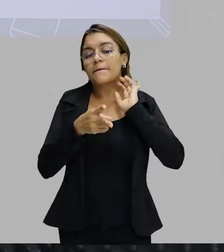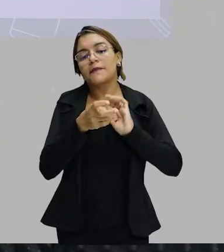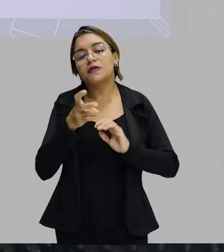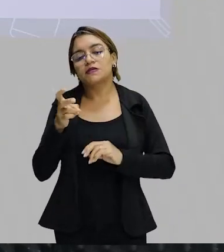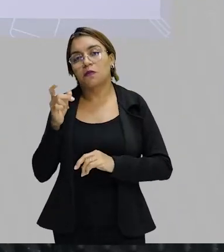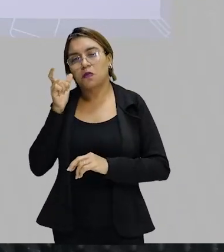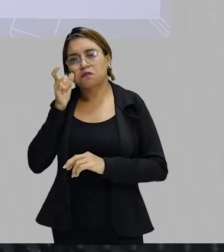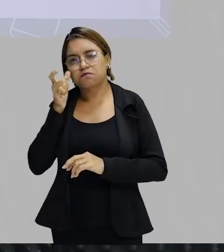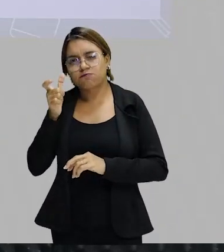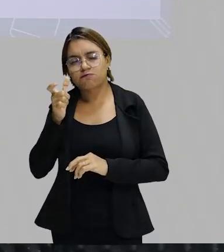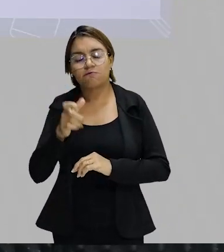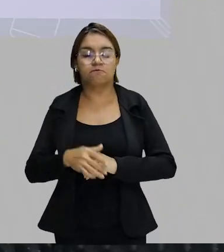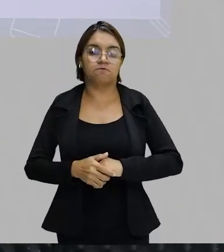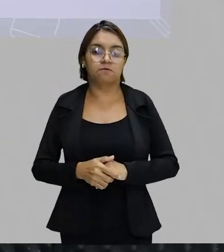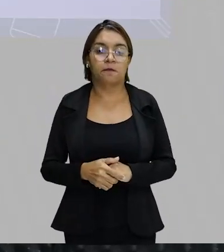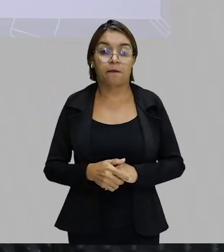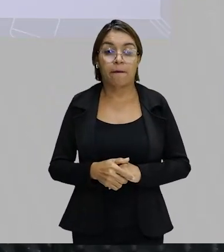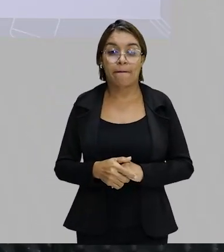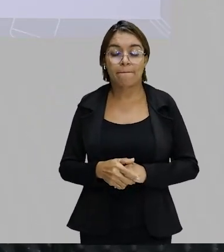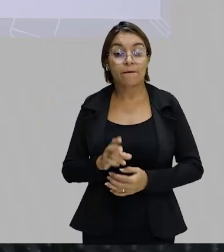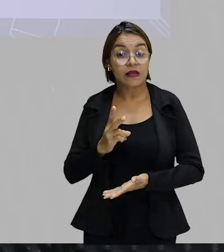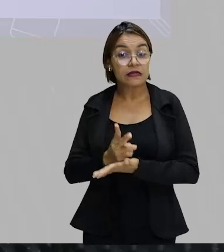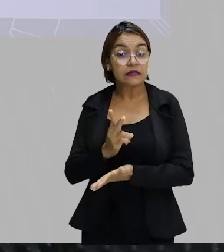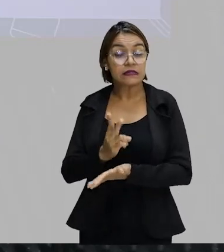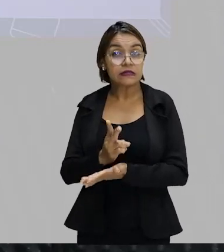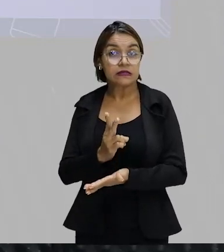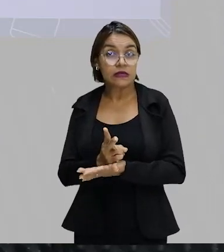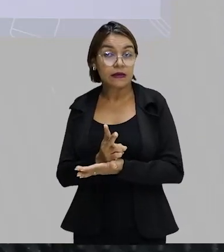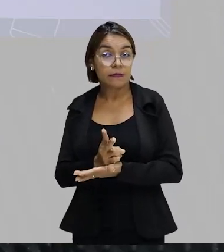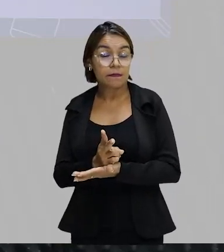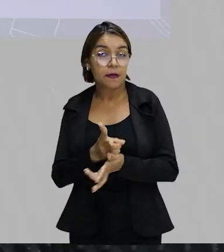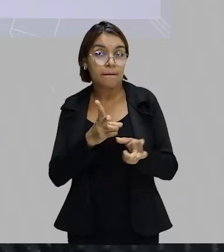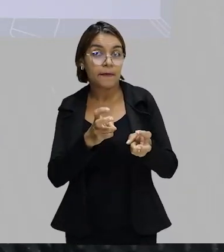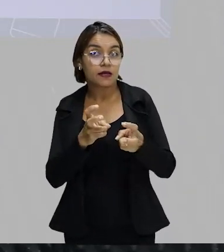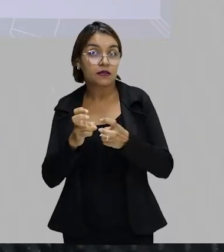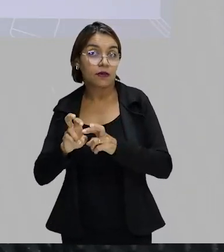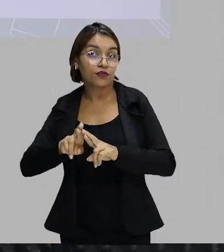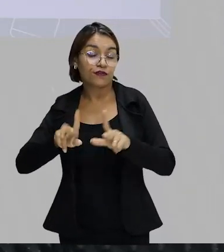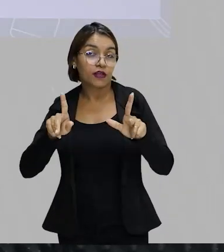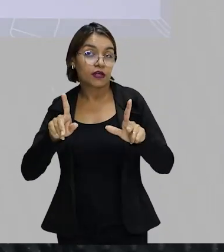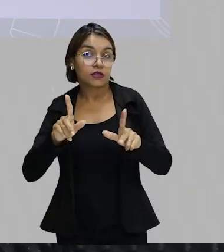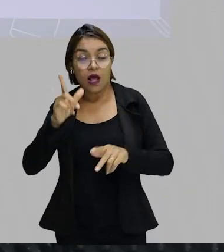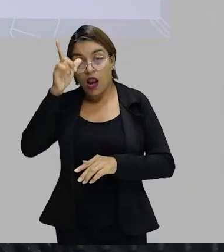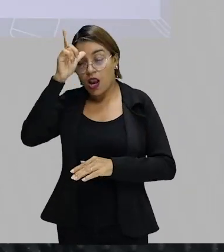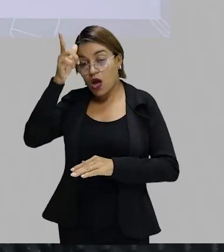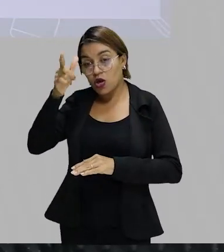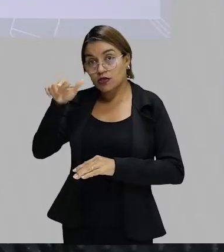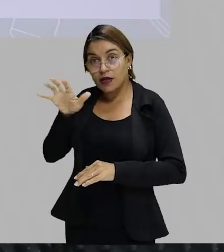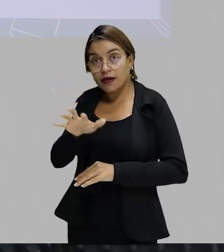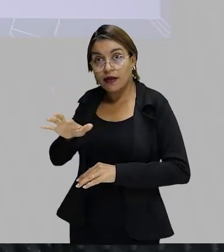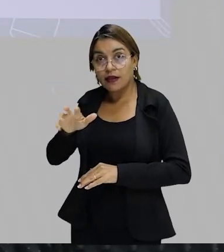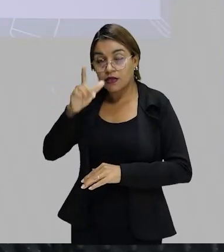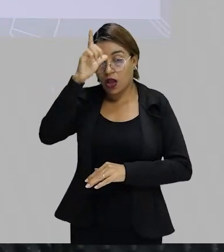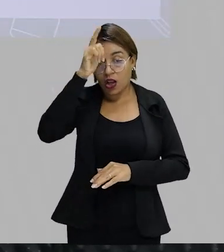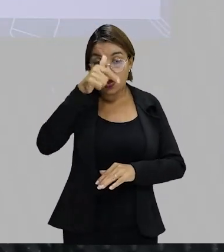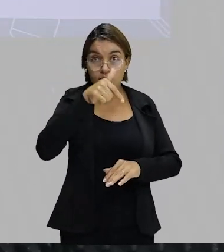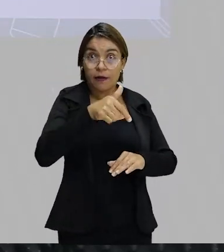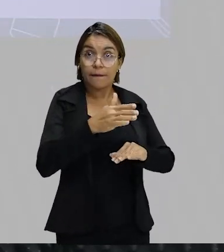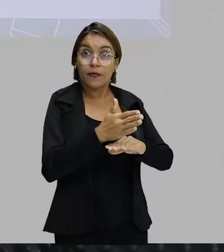coisa interessante. Nós estamos sempre trazendo esta diferença entre a lógica clássica e a lógica moderna para que você